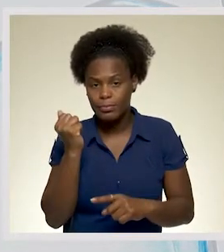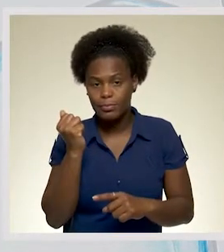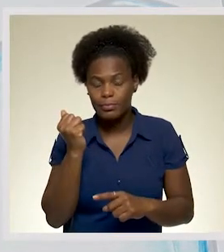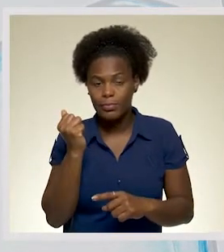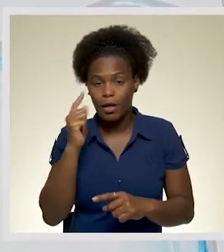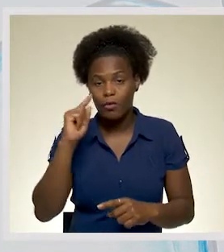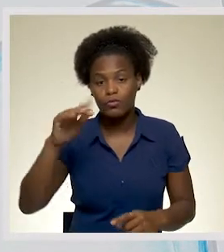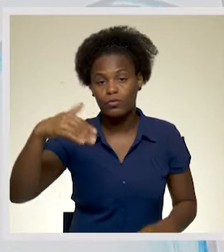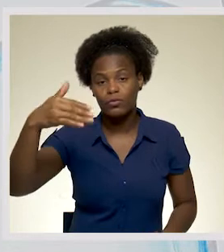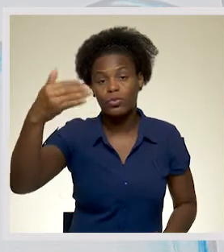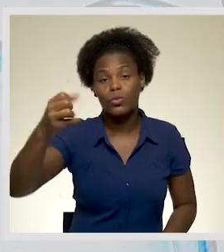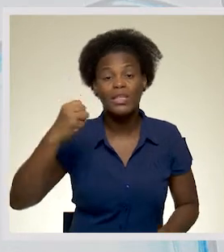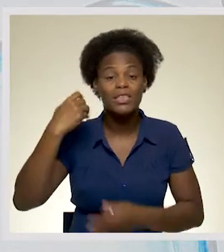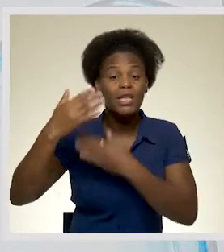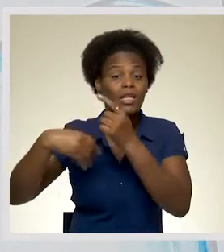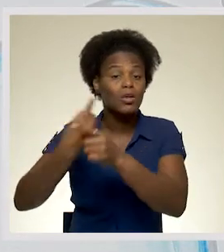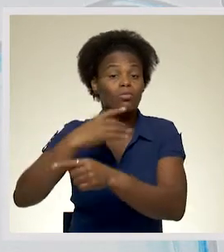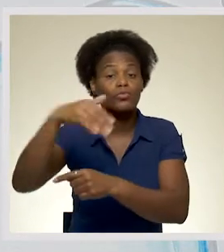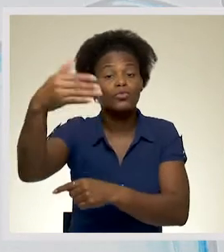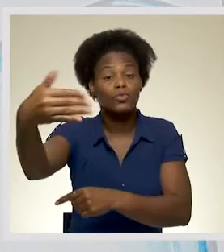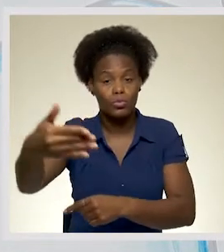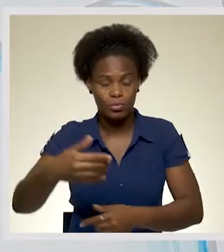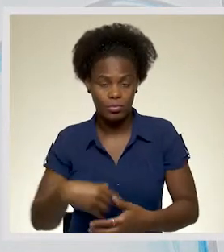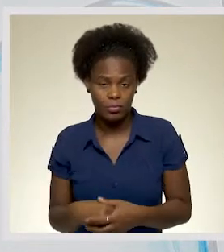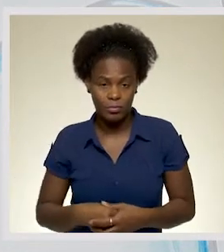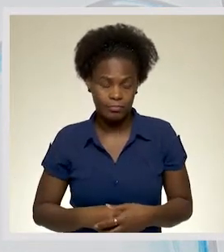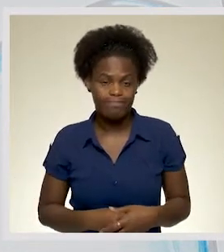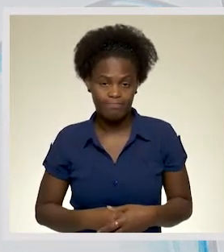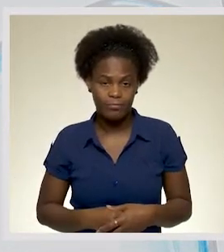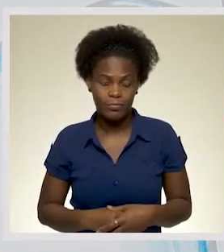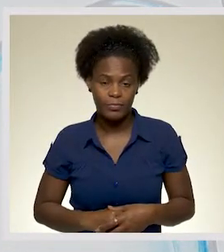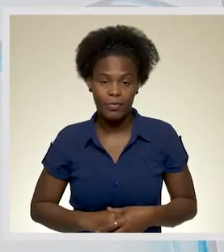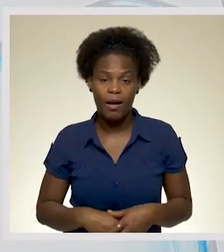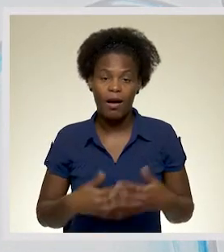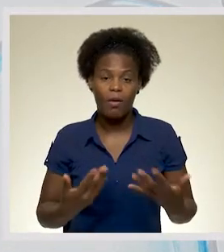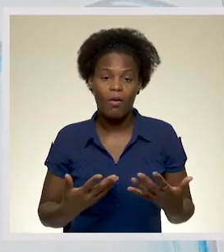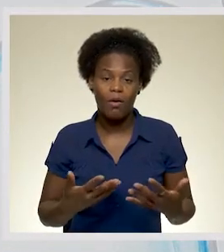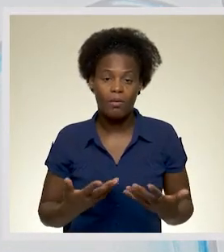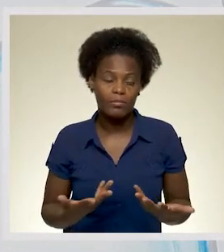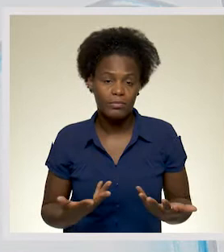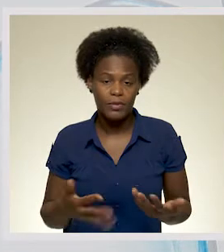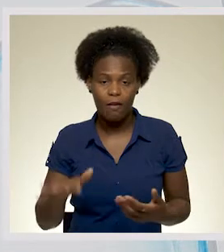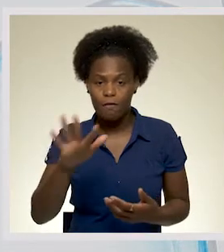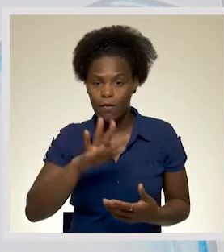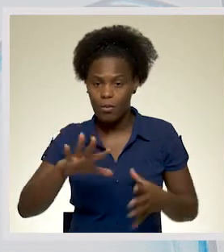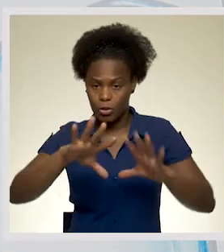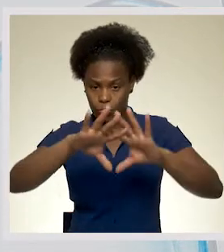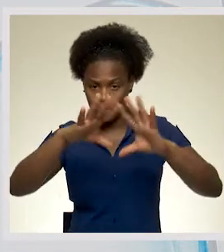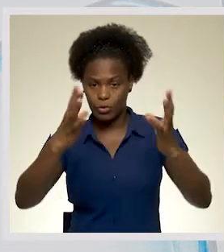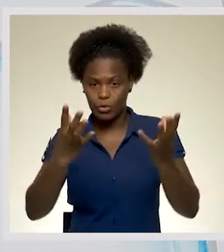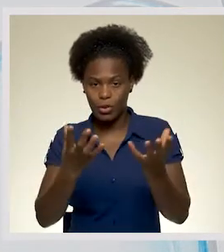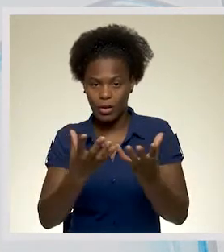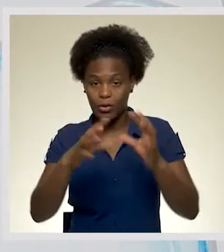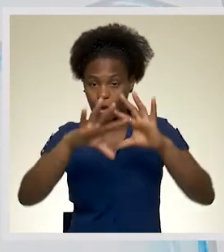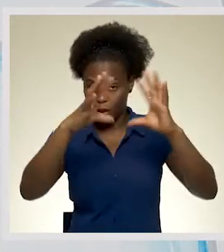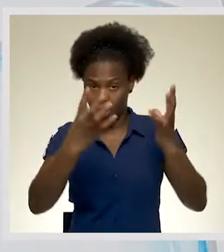as futuras gerações. De uma forma geral, deve-se utilizar